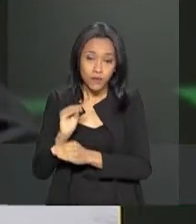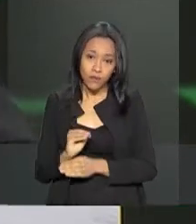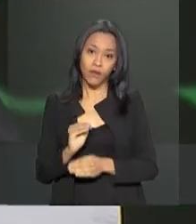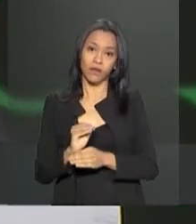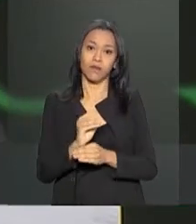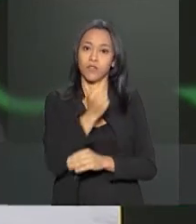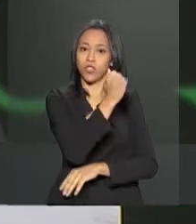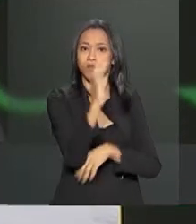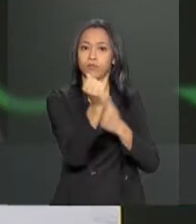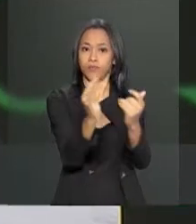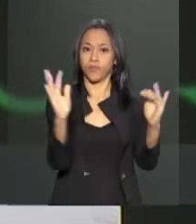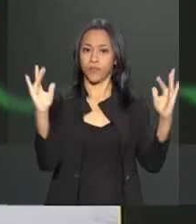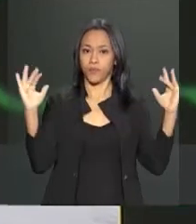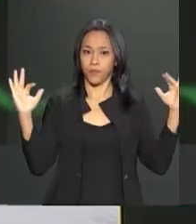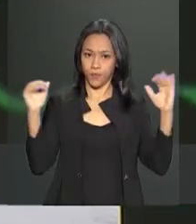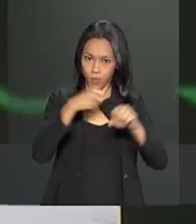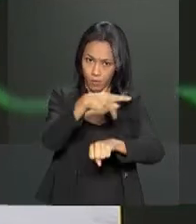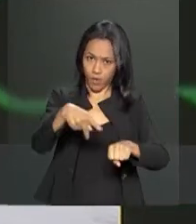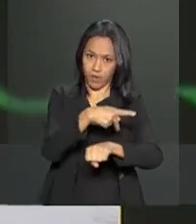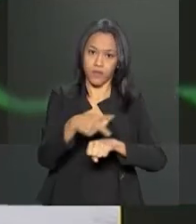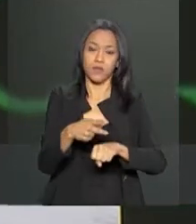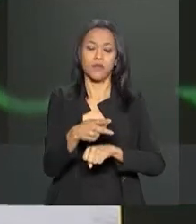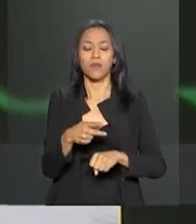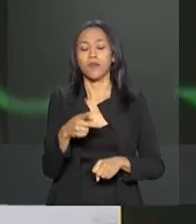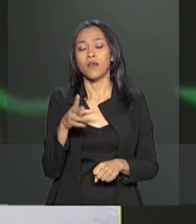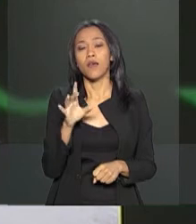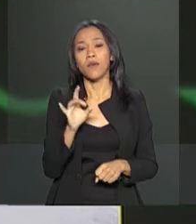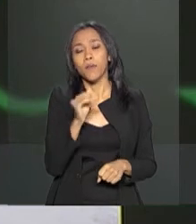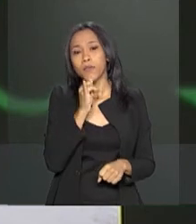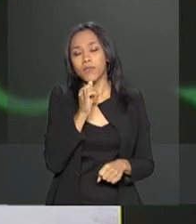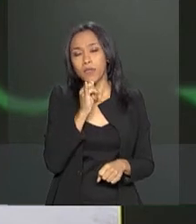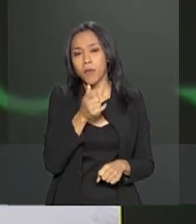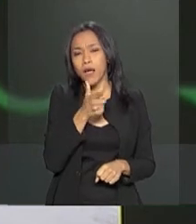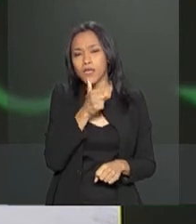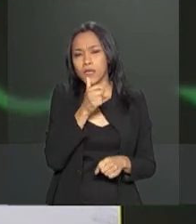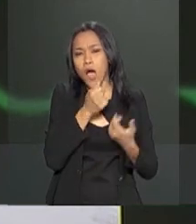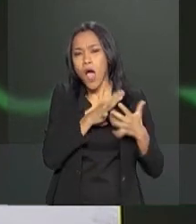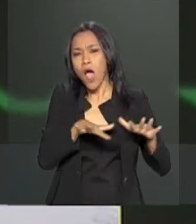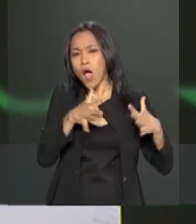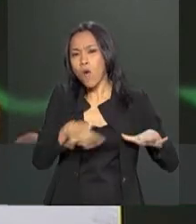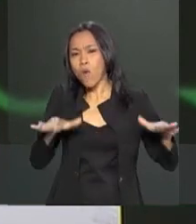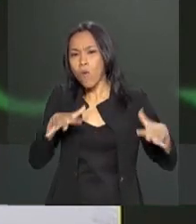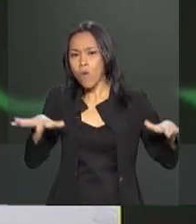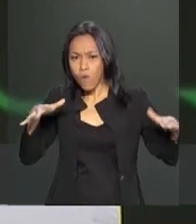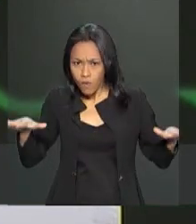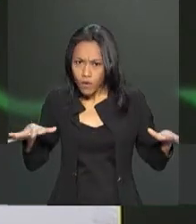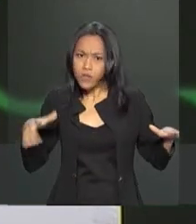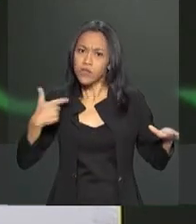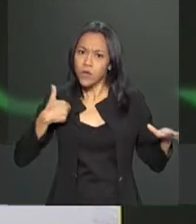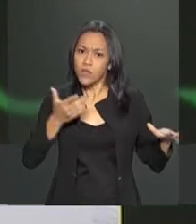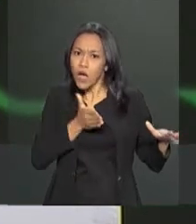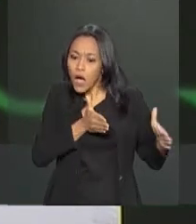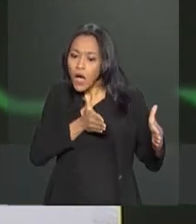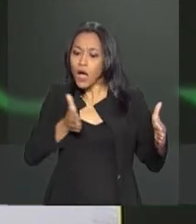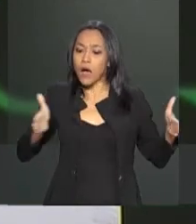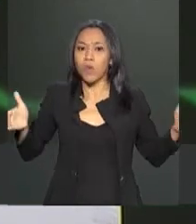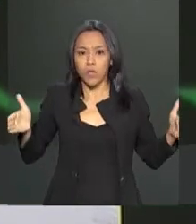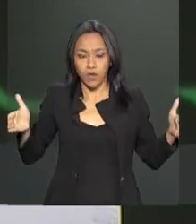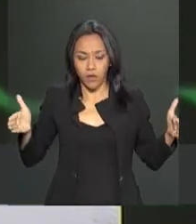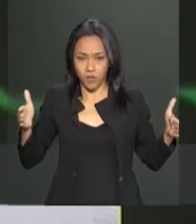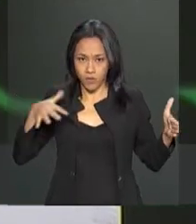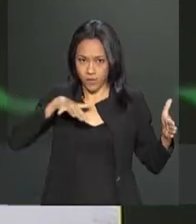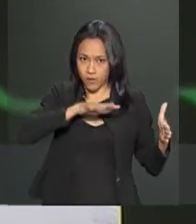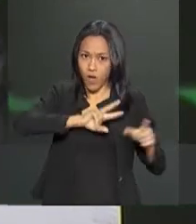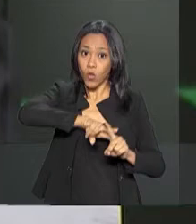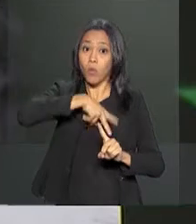que na questão da preservação das águas marinhas, nós ampliamos essa preservação